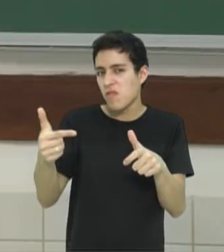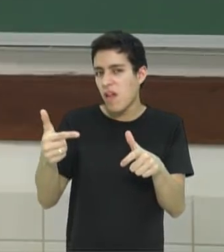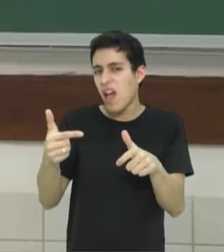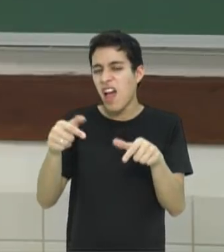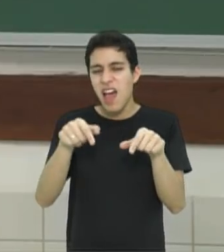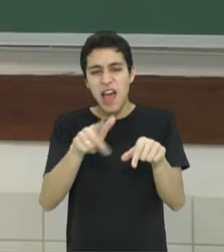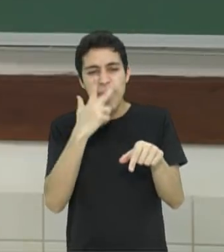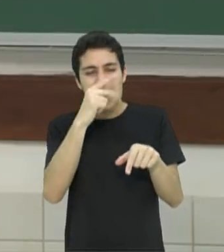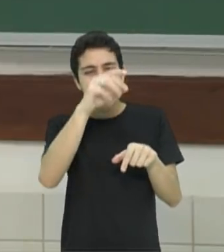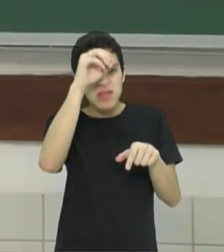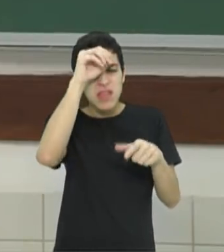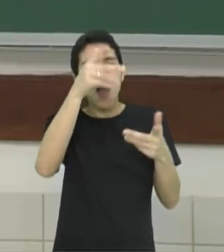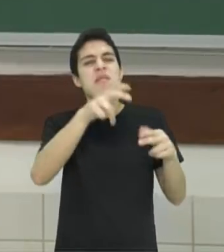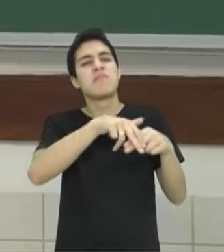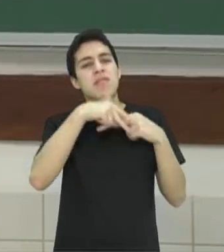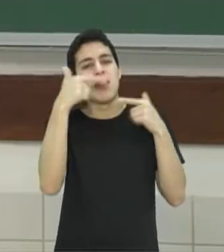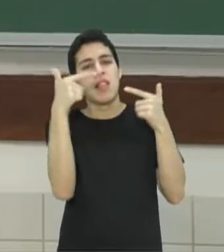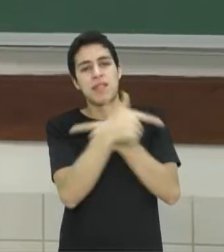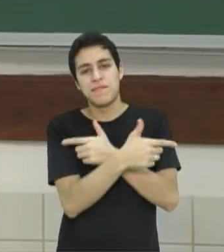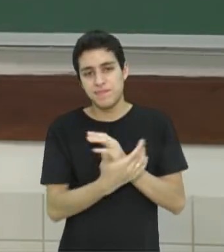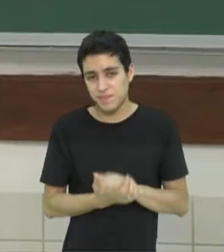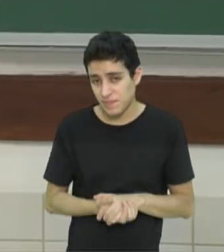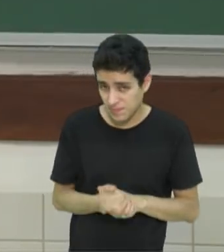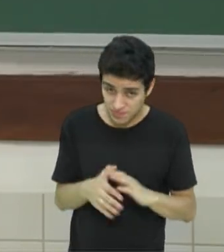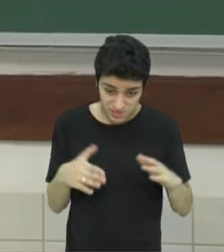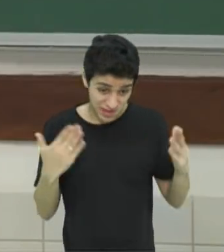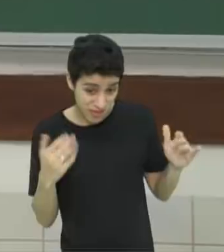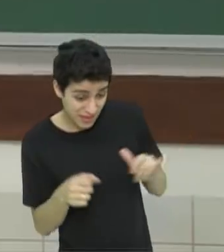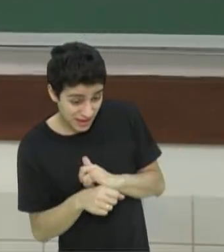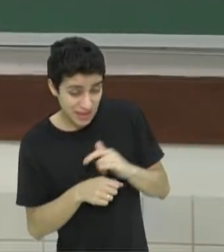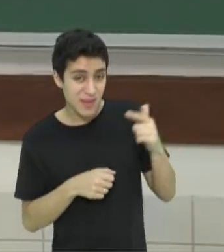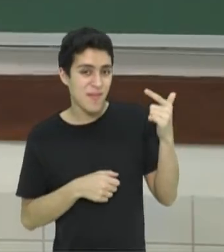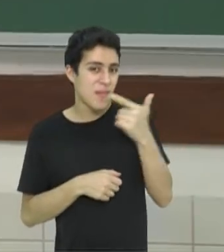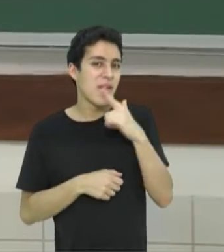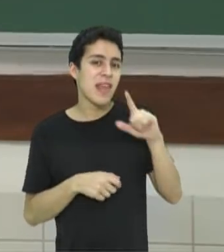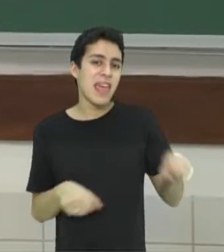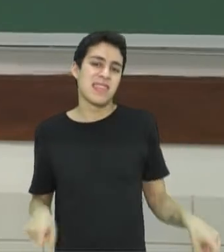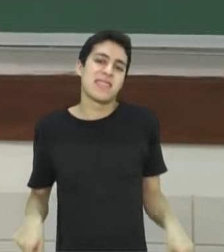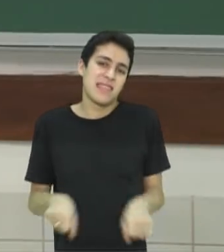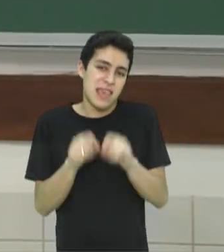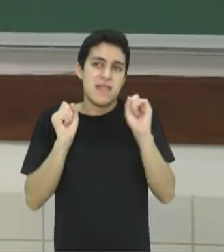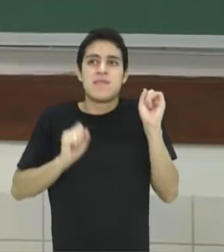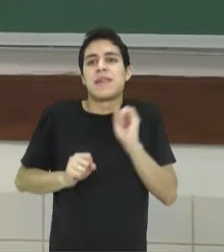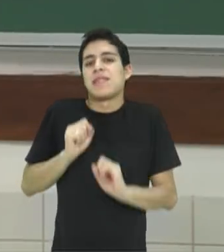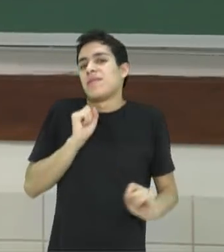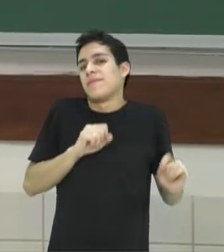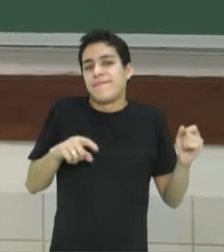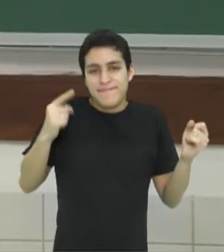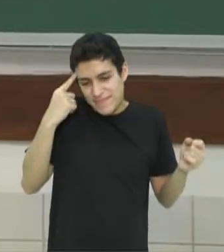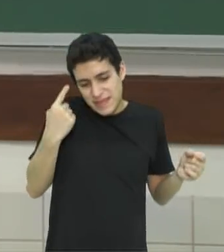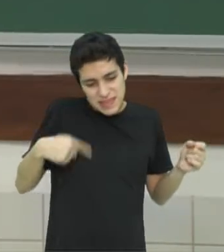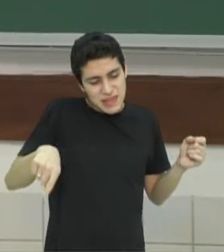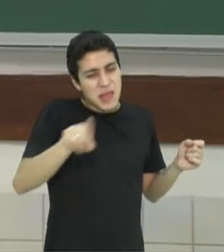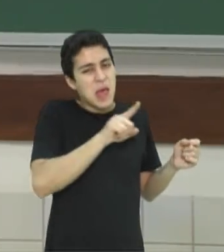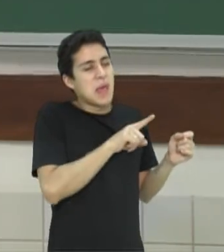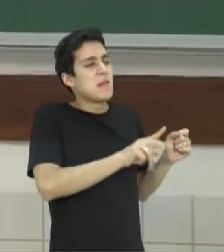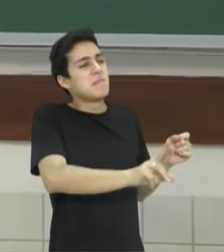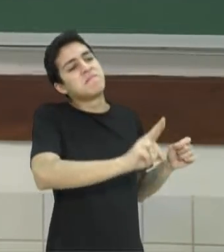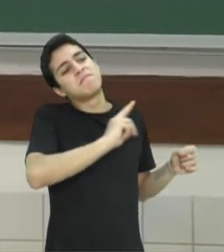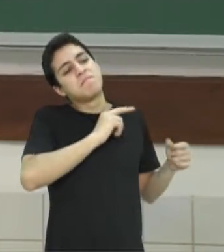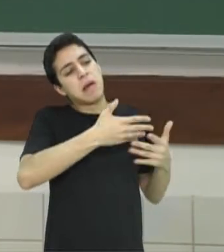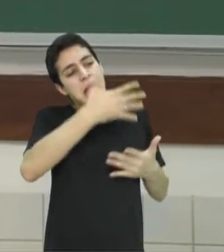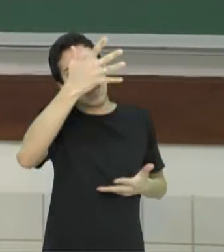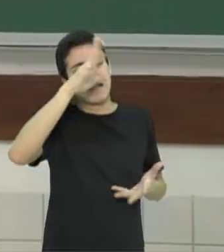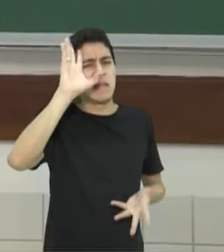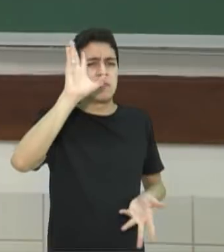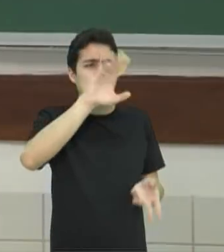a estratégia que o autor usou para gerar humor, novamente foi a quebra da expectativa. Então a gente esperava que ele dissesse uma coisa, mas